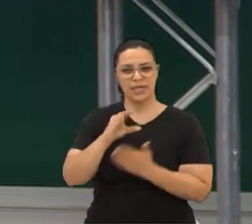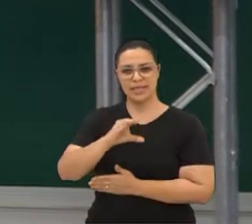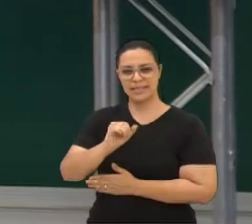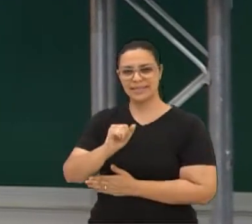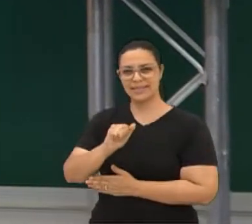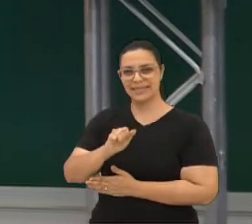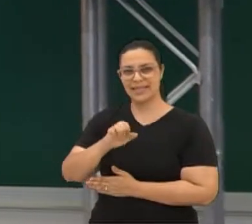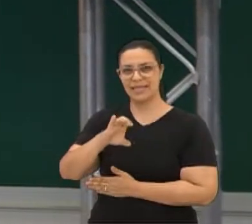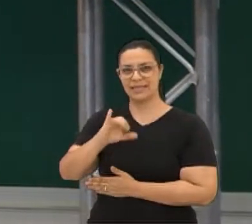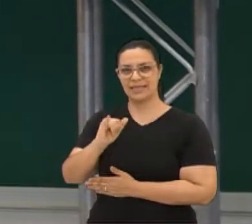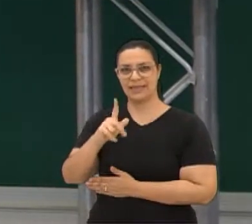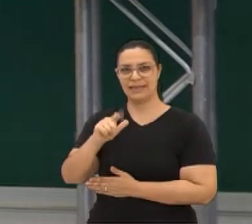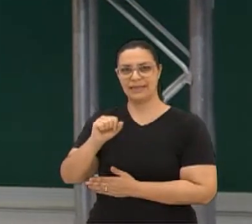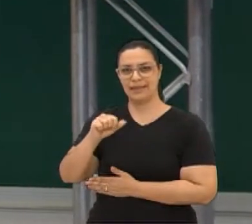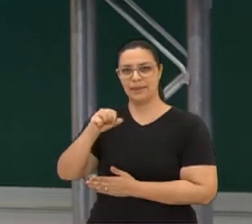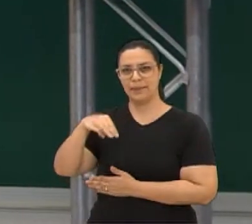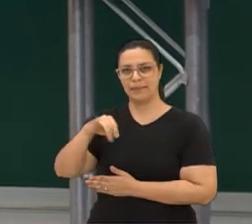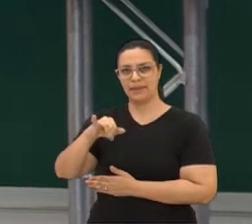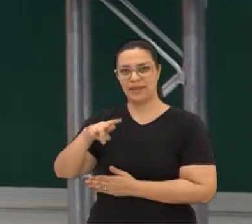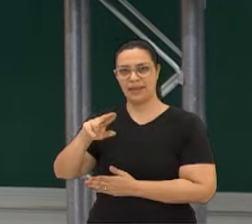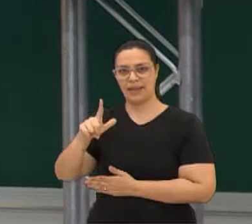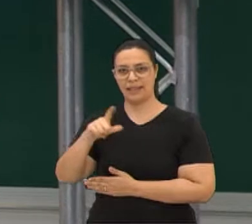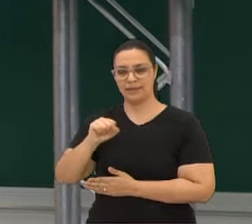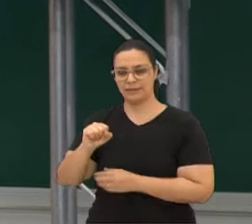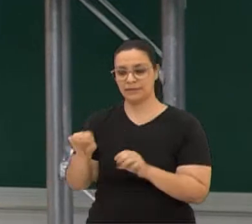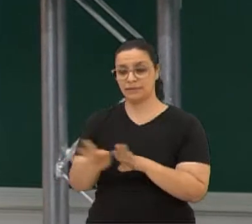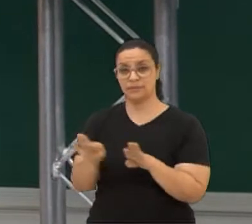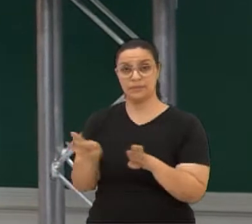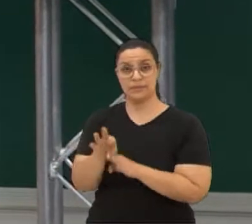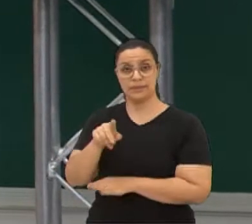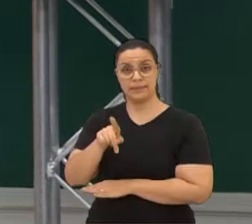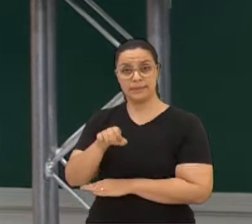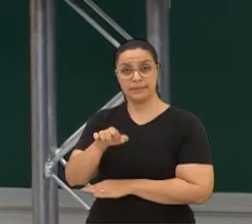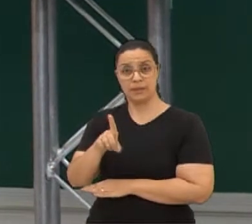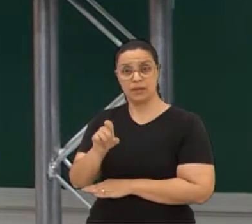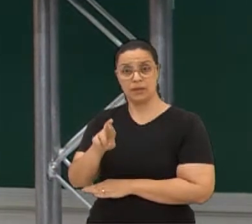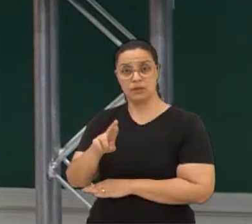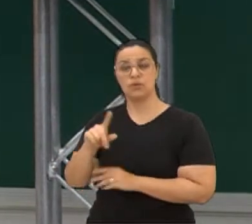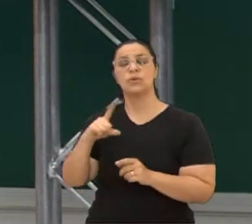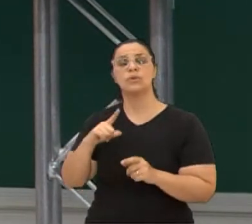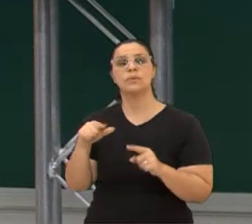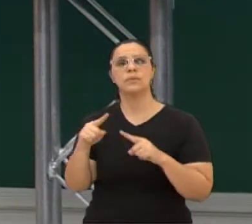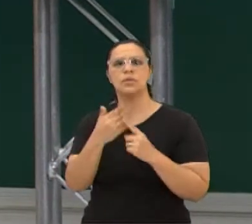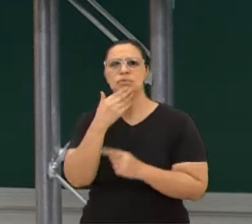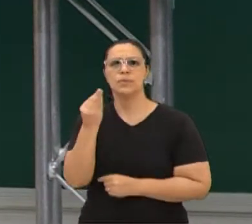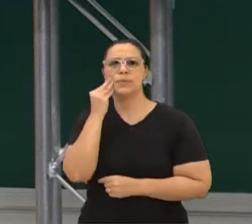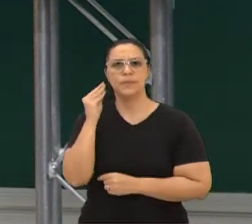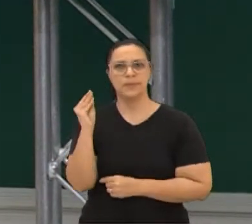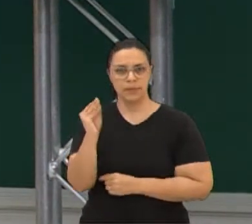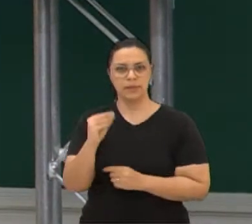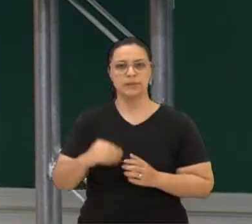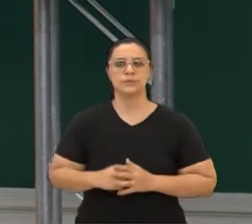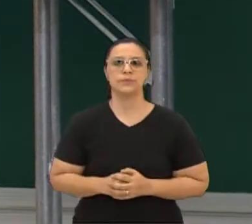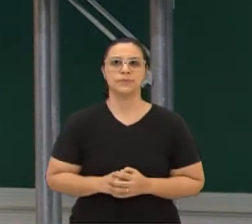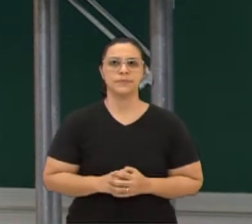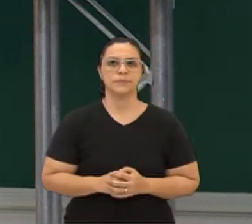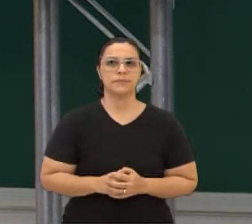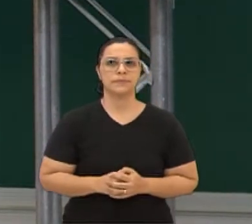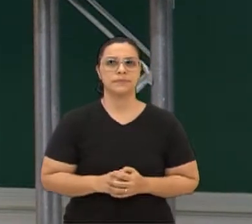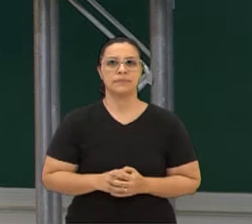Cecília Meireles que mais o Pedro a Pedro Henrique também tá pedindo um beijo